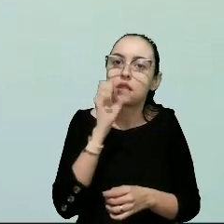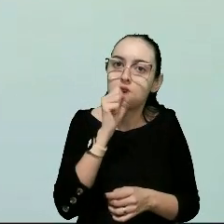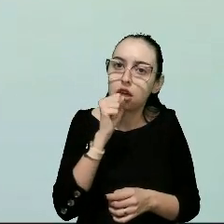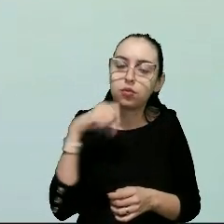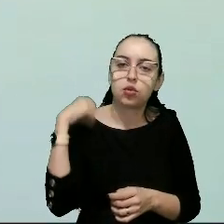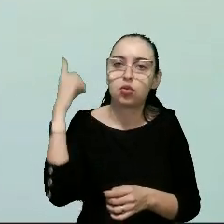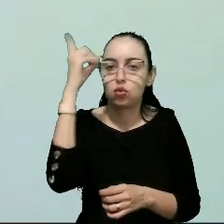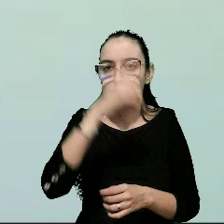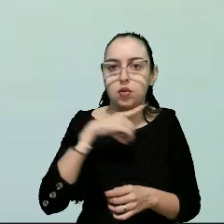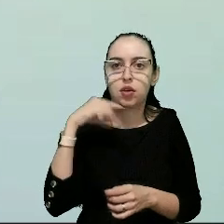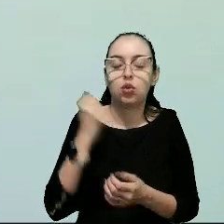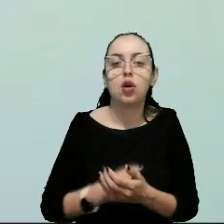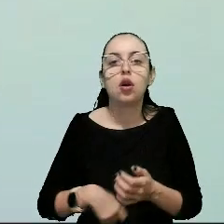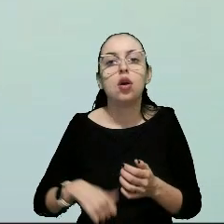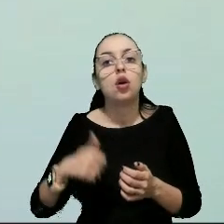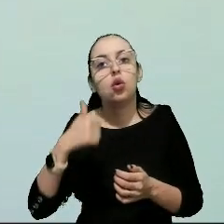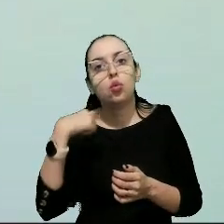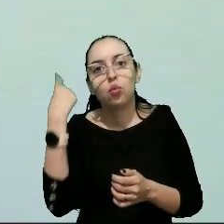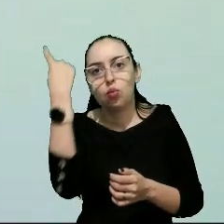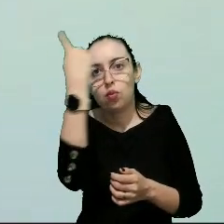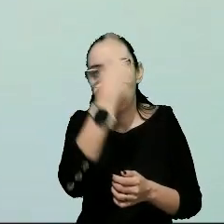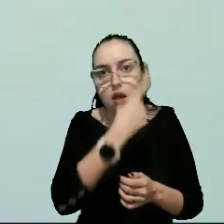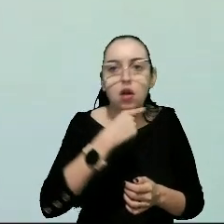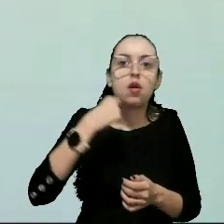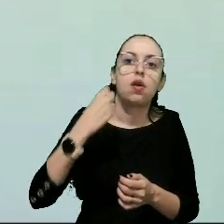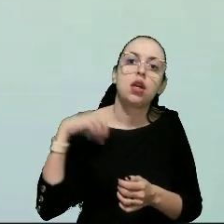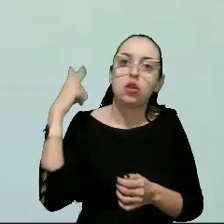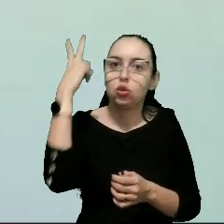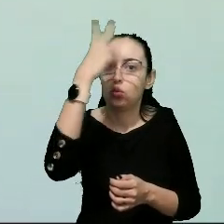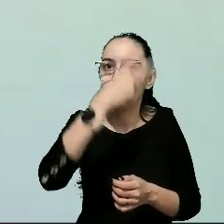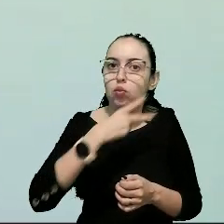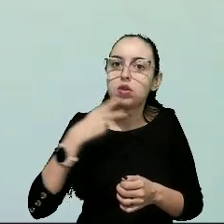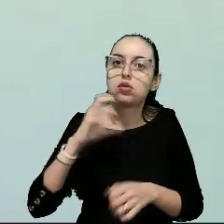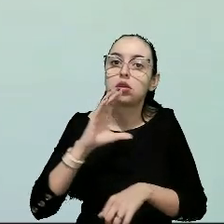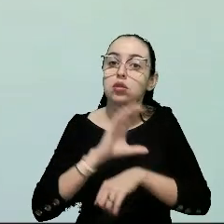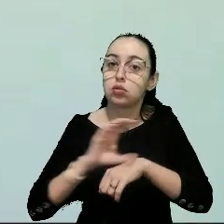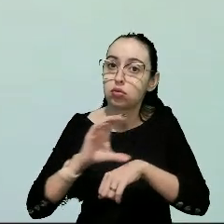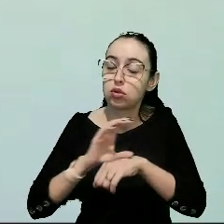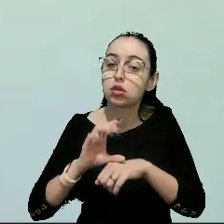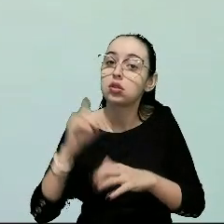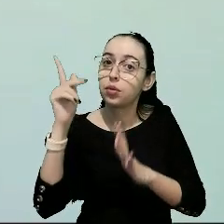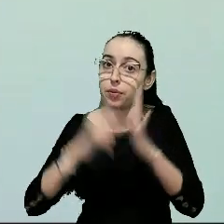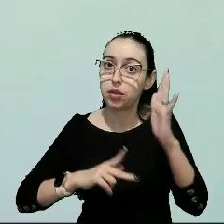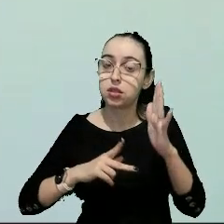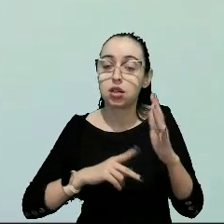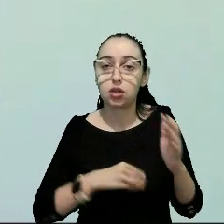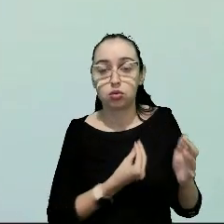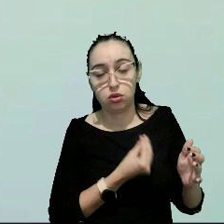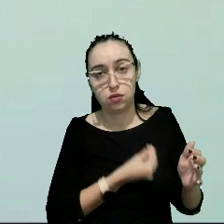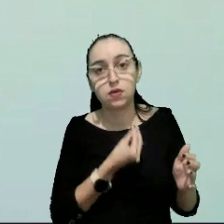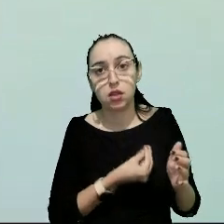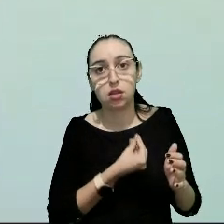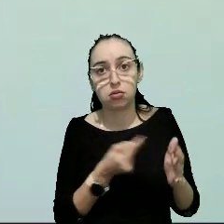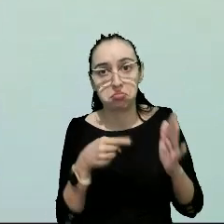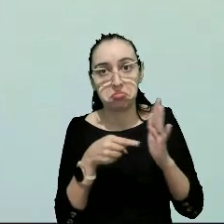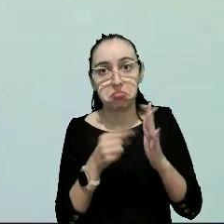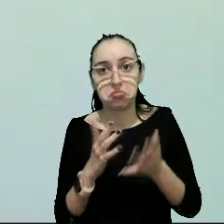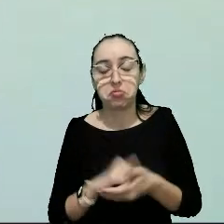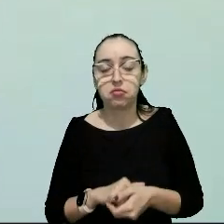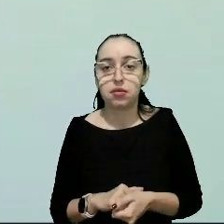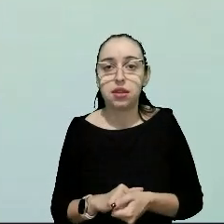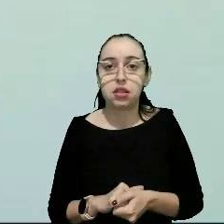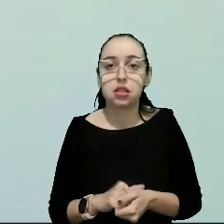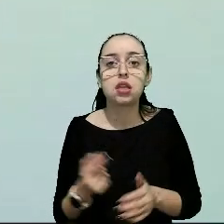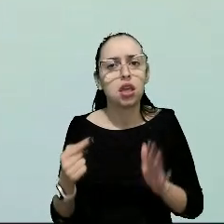inclusive sábado e domingo, ela fica 1 ou 2 horas fazendo curso de italiano. Isso é projeto de vida. Isso é projeto